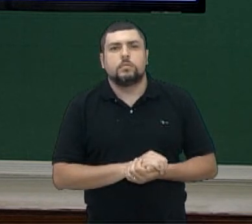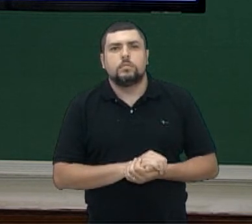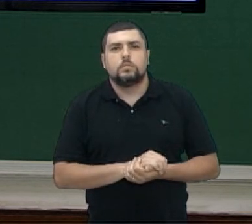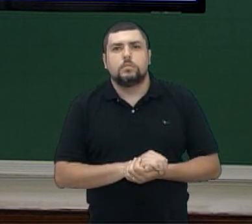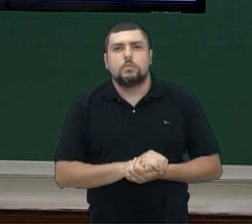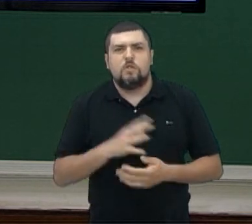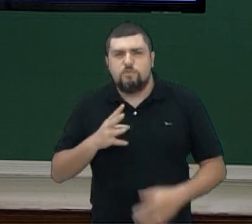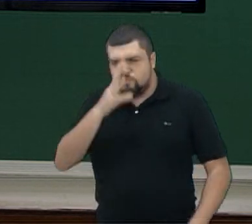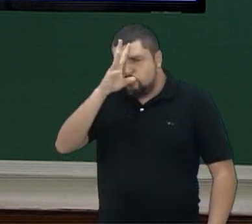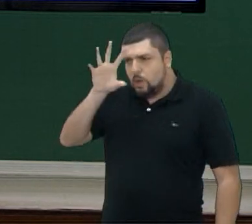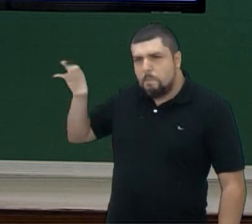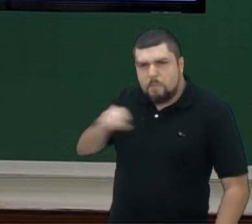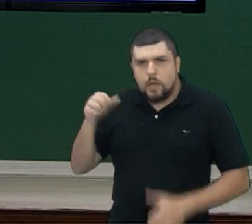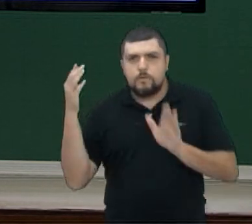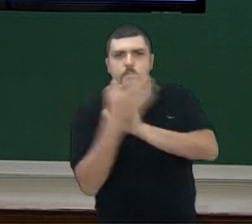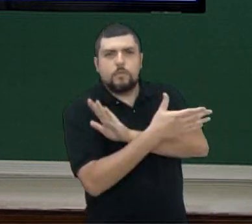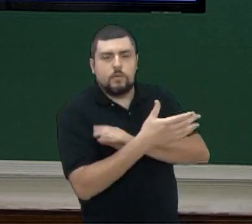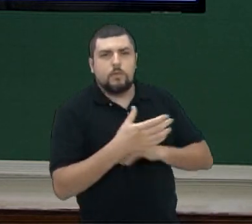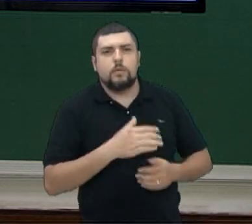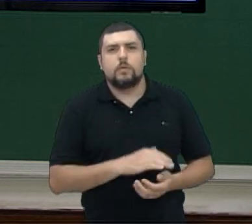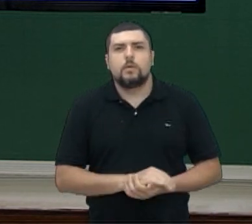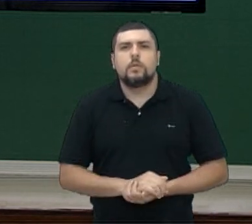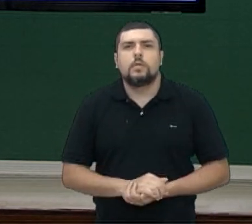você pegaria do teu amigo e sairia correndo.